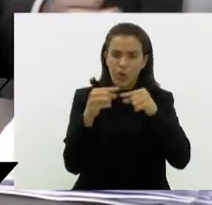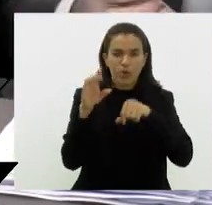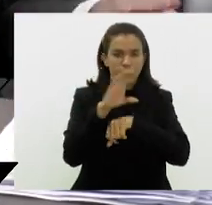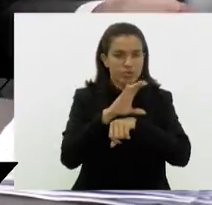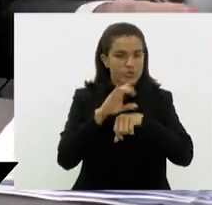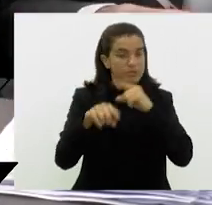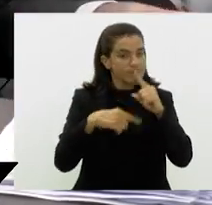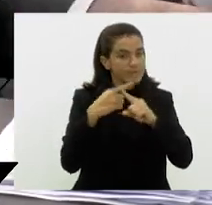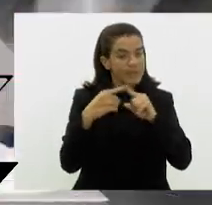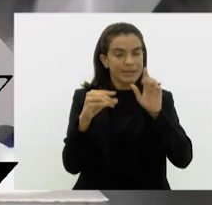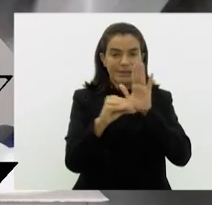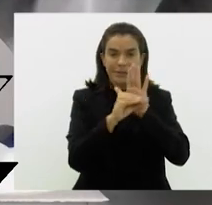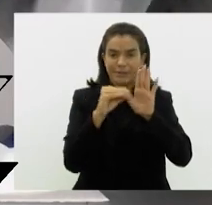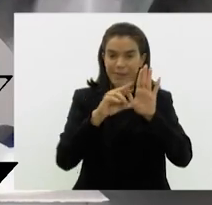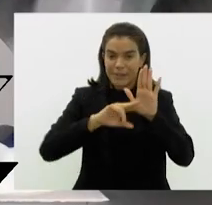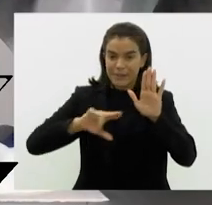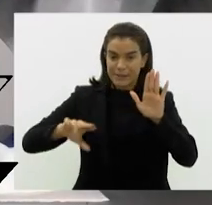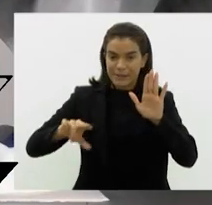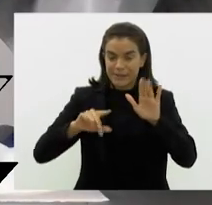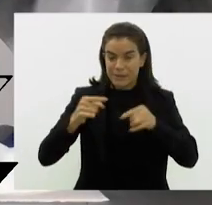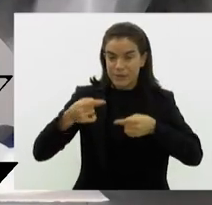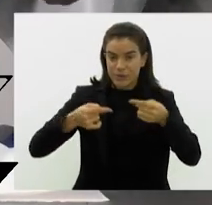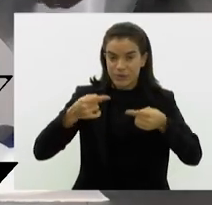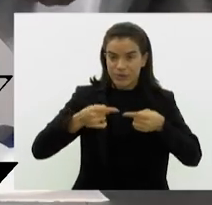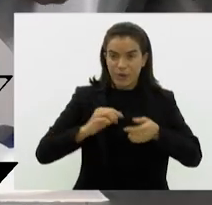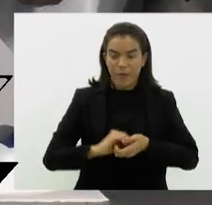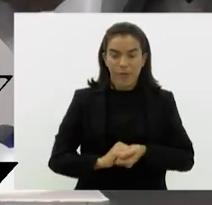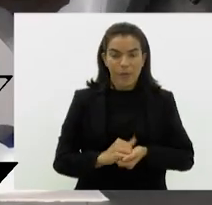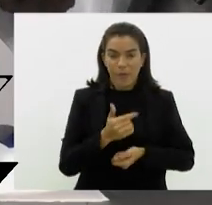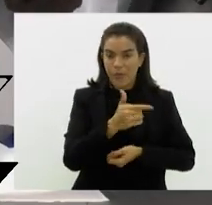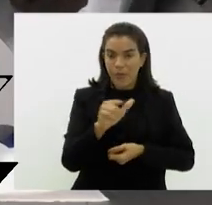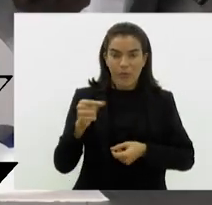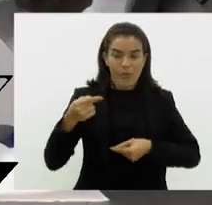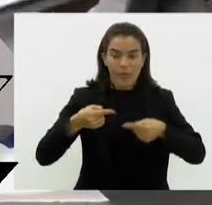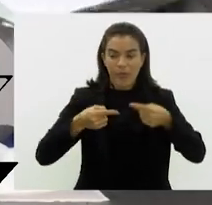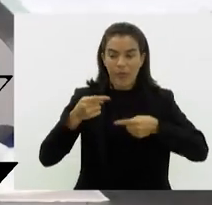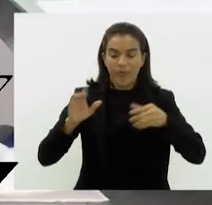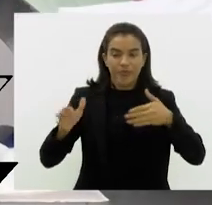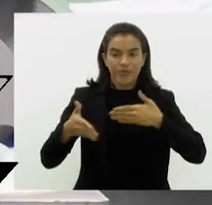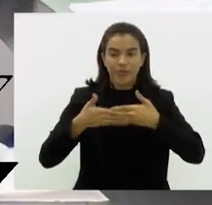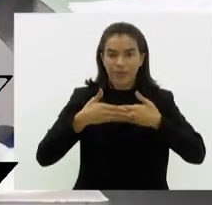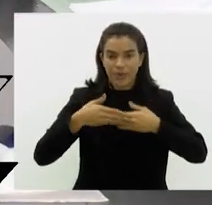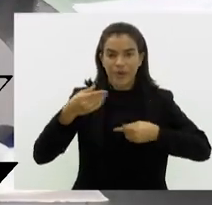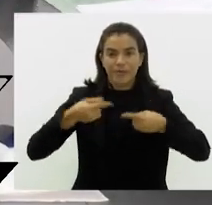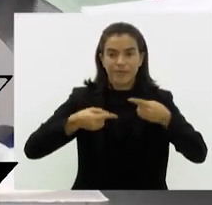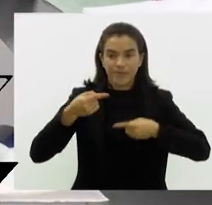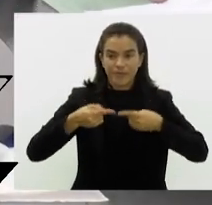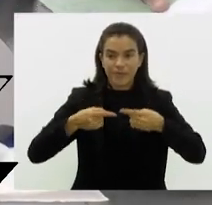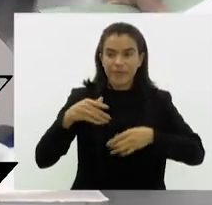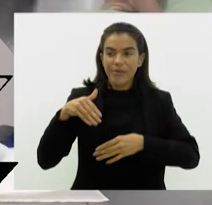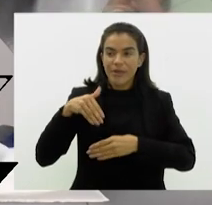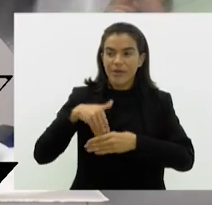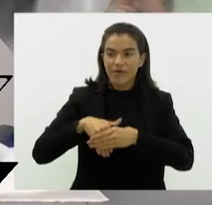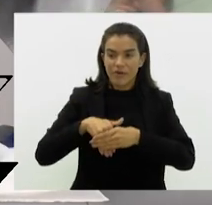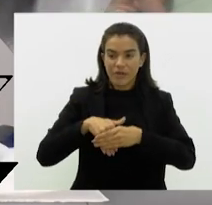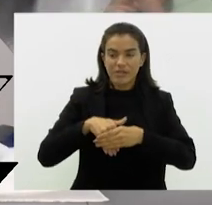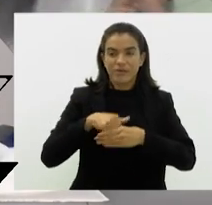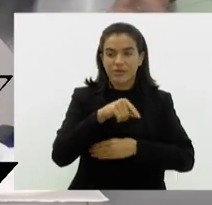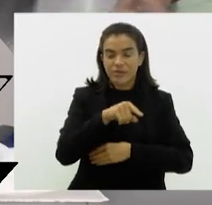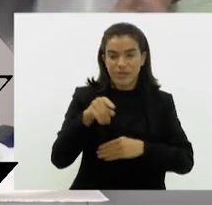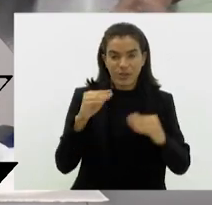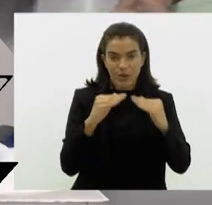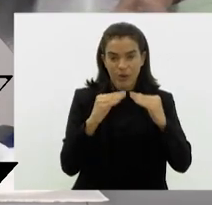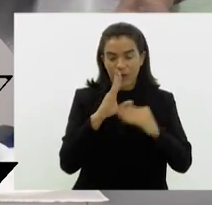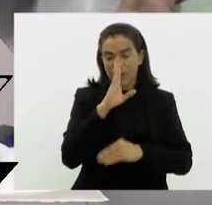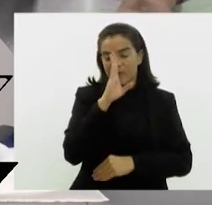Constitucionalidade com emendas. Em discussão. Não havendo quem queira discutir, encerrada a discussão. Em votação, senhores que